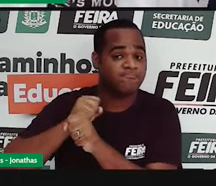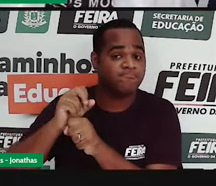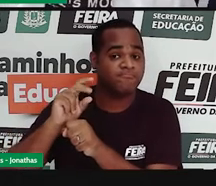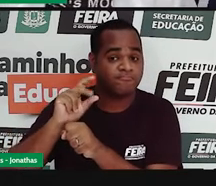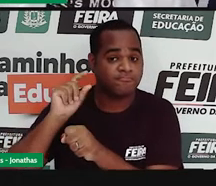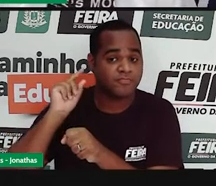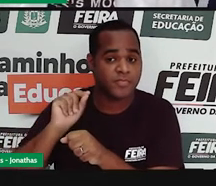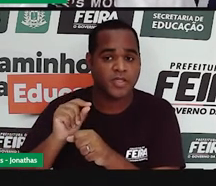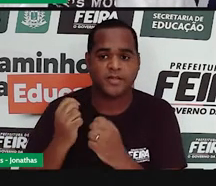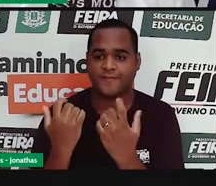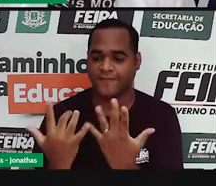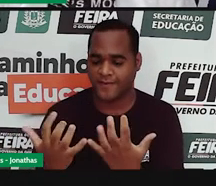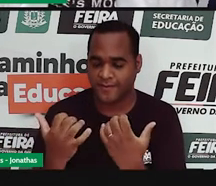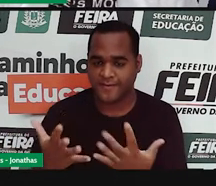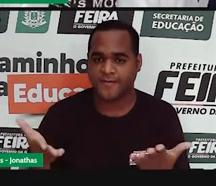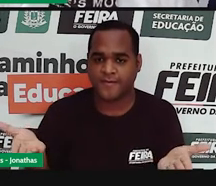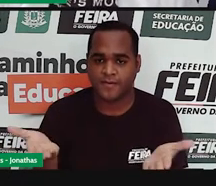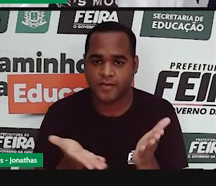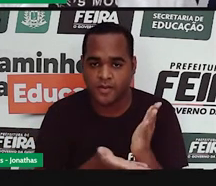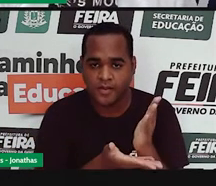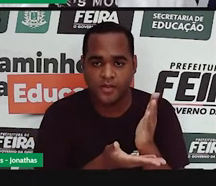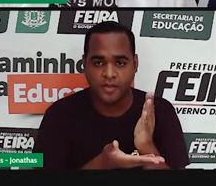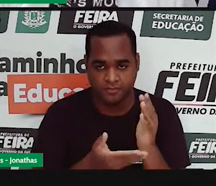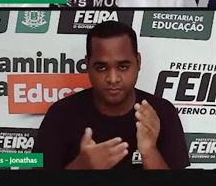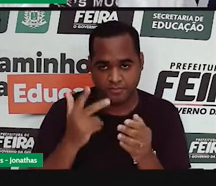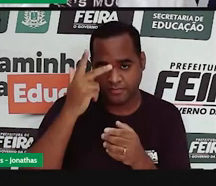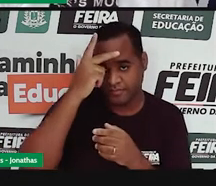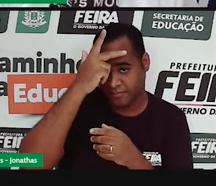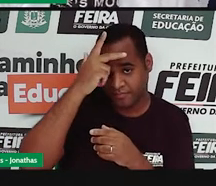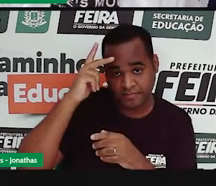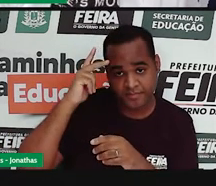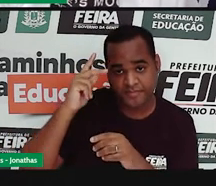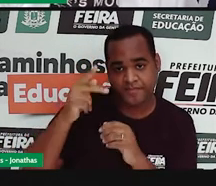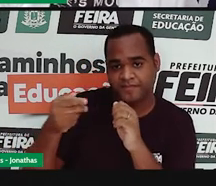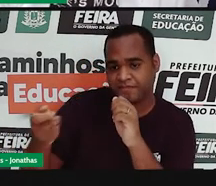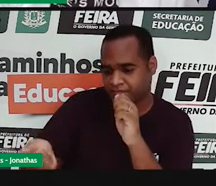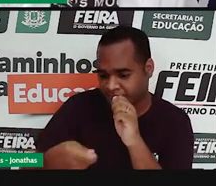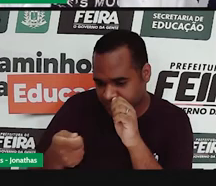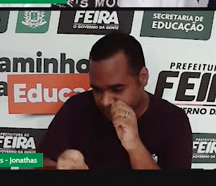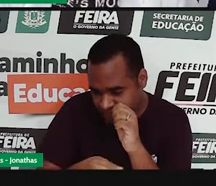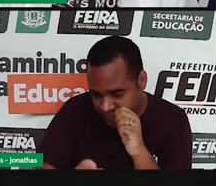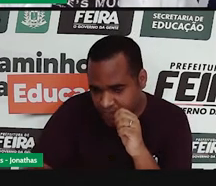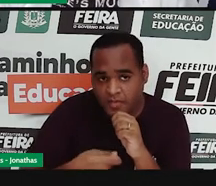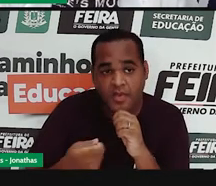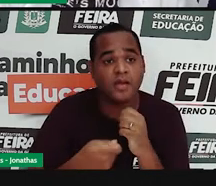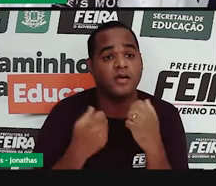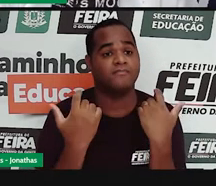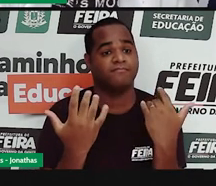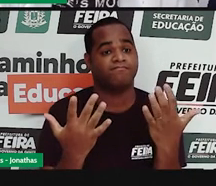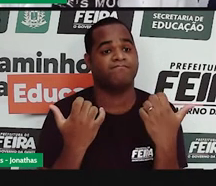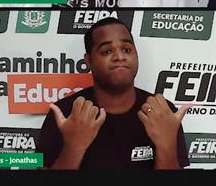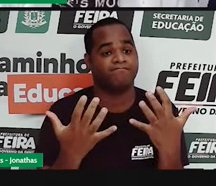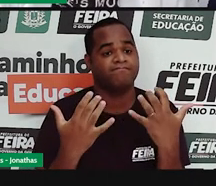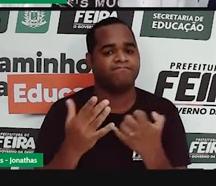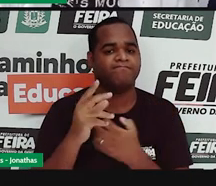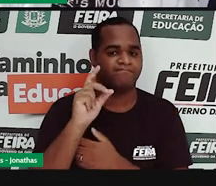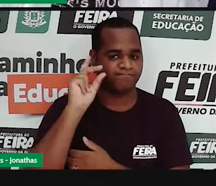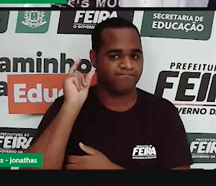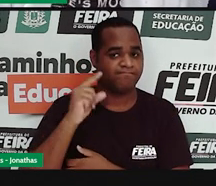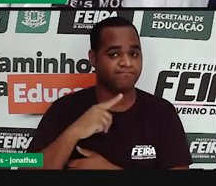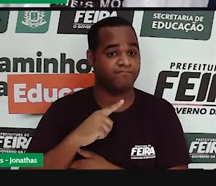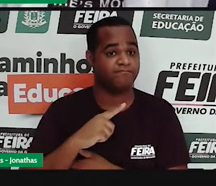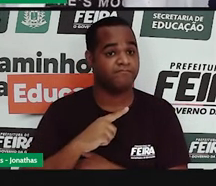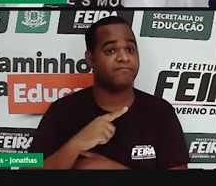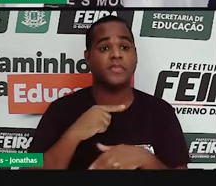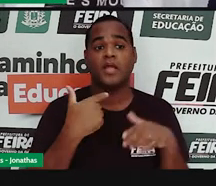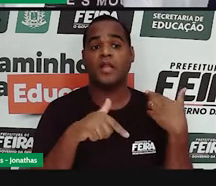imagem até não parece muito, né? Mas é isso mesmo. É a colheita do milho na Idade Média. Trabalho